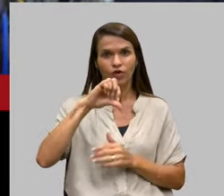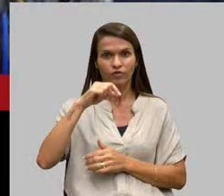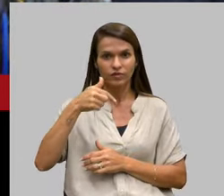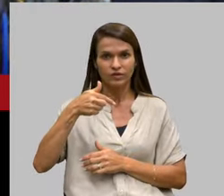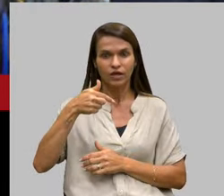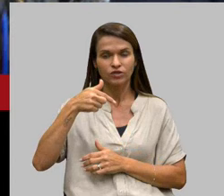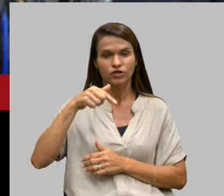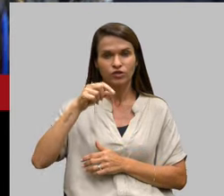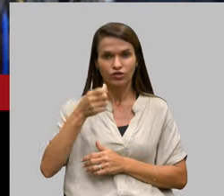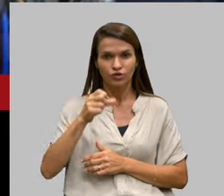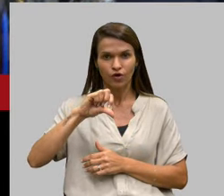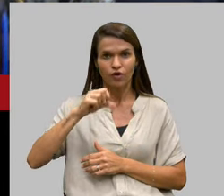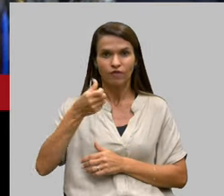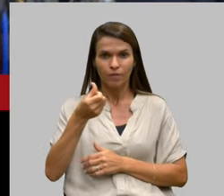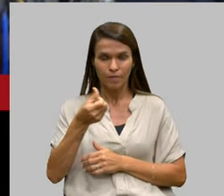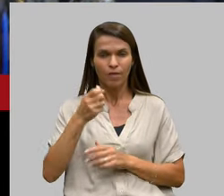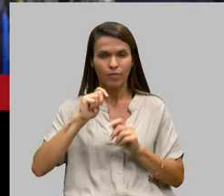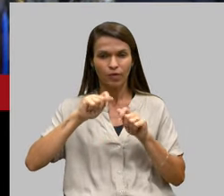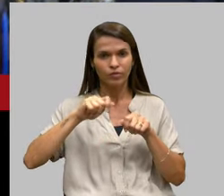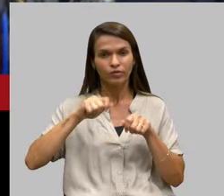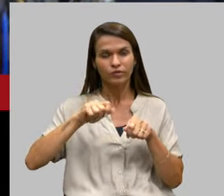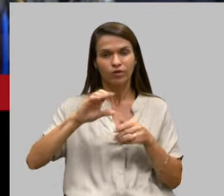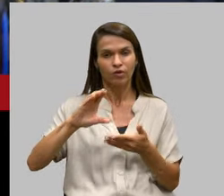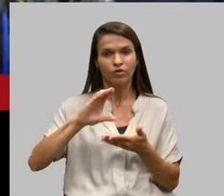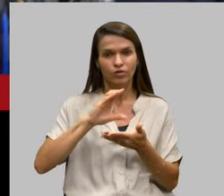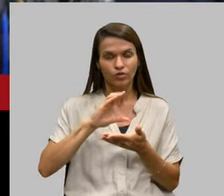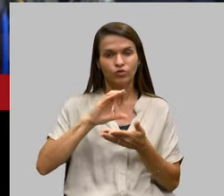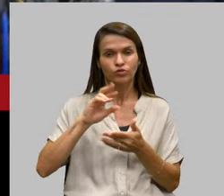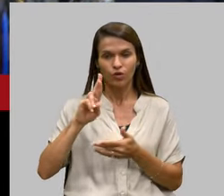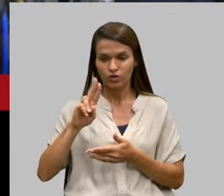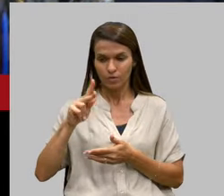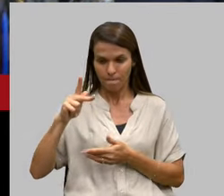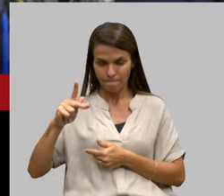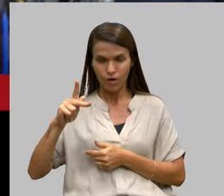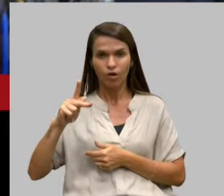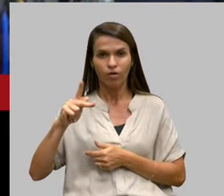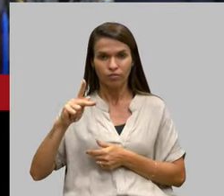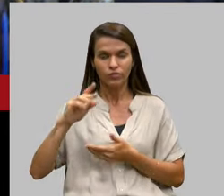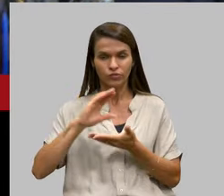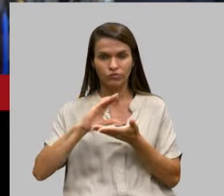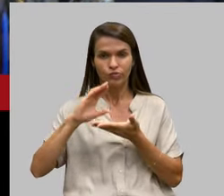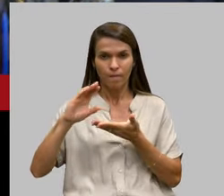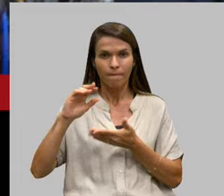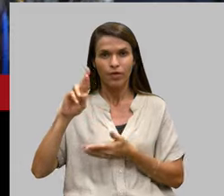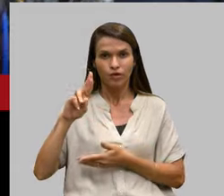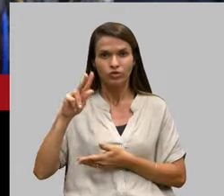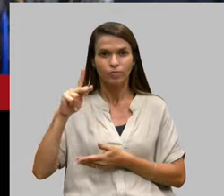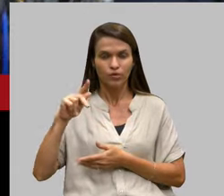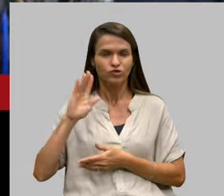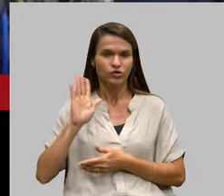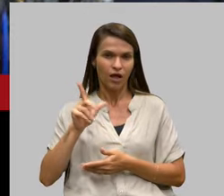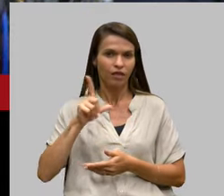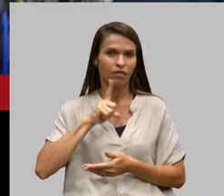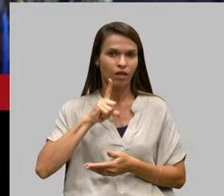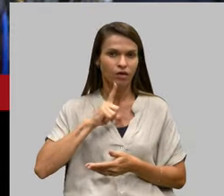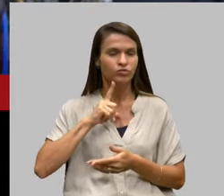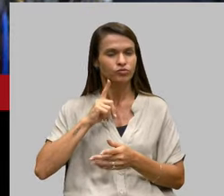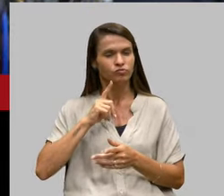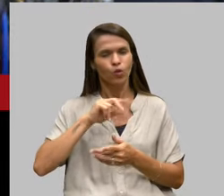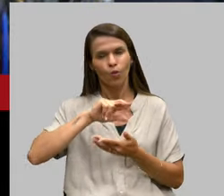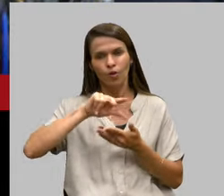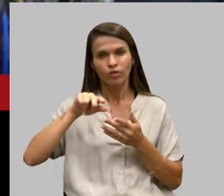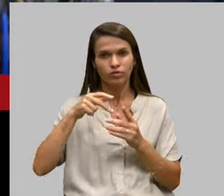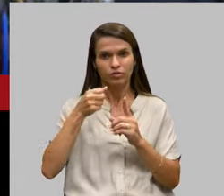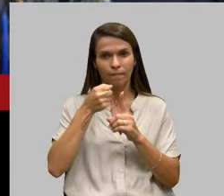para possibilitar essa compensação entre os regimes próprios Então essa compensação entre os regimes próprios já está ocorrendo com todos os seus impactos e tem que ser